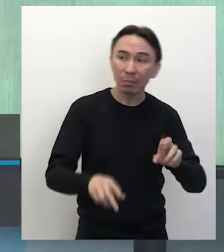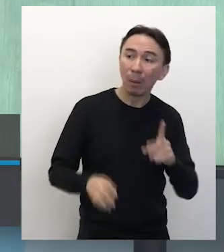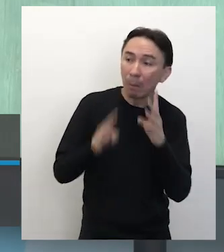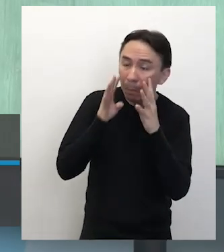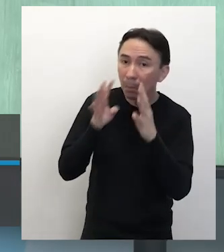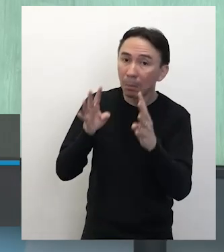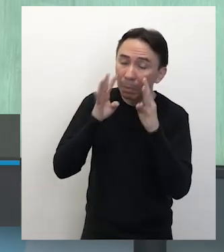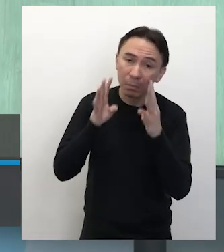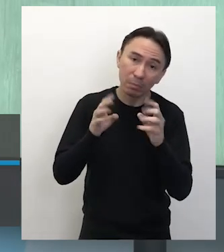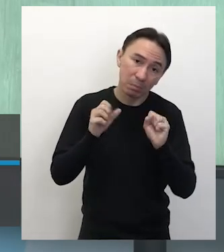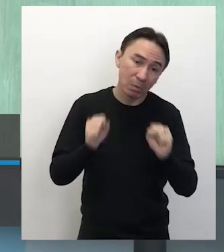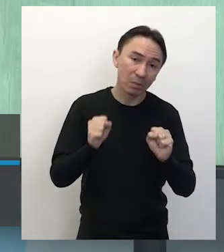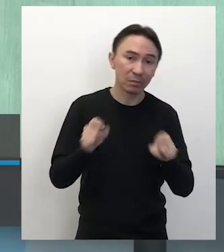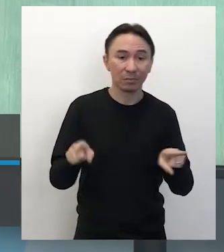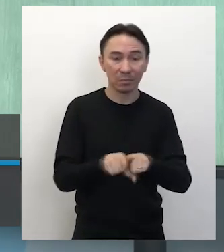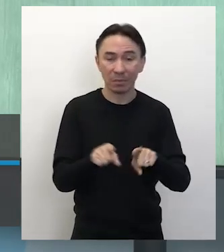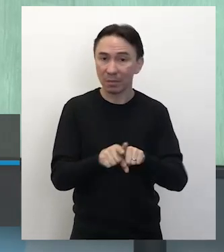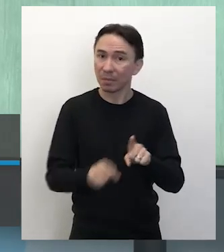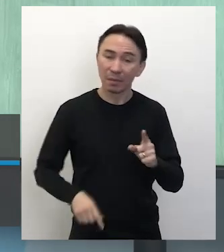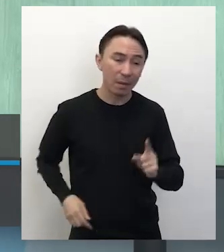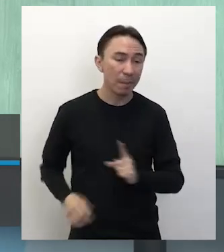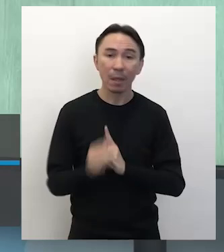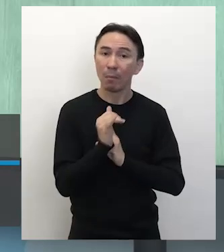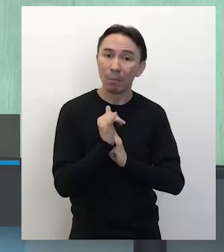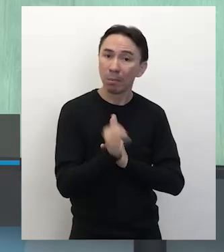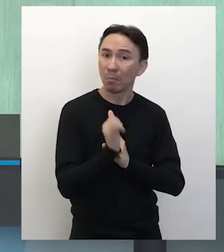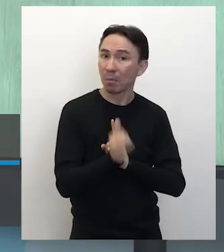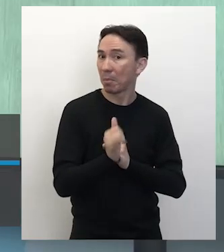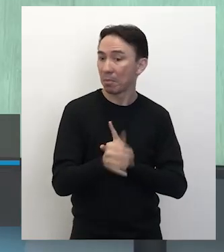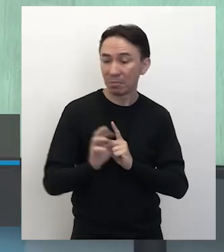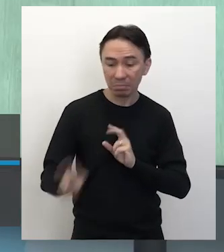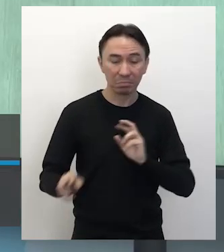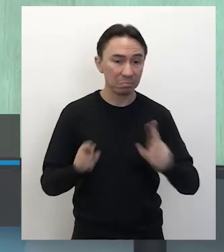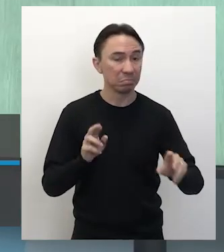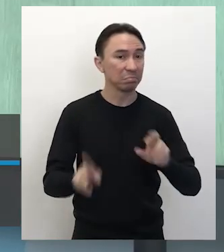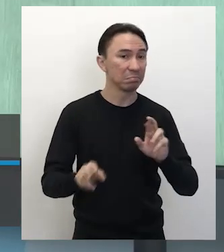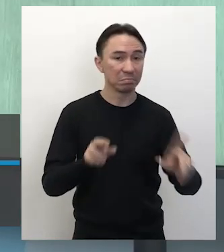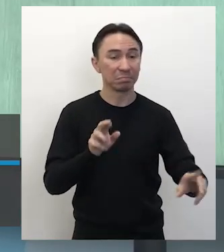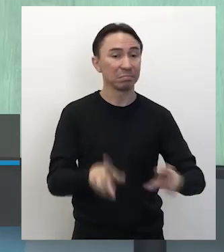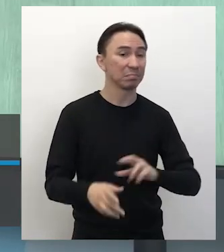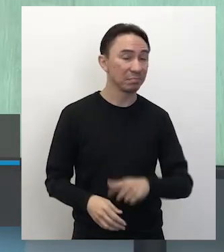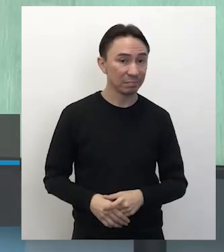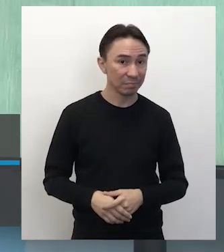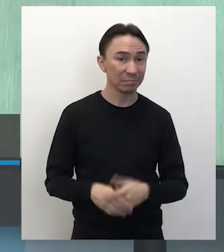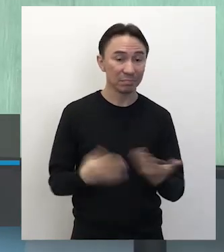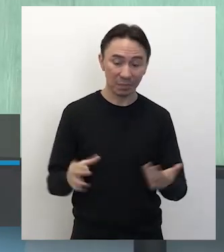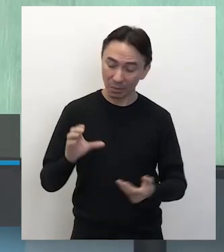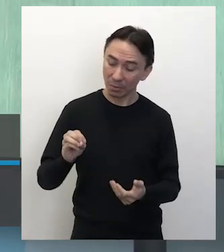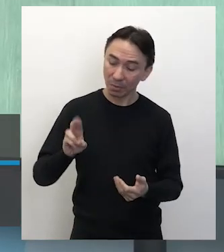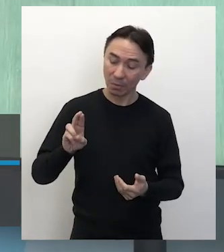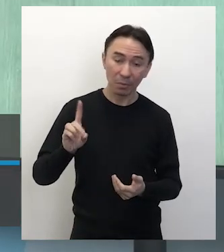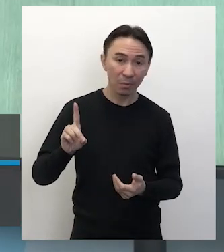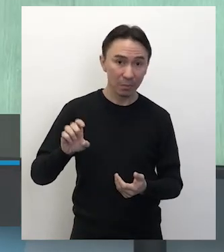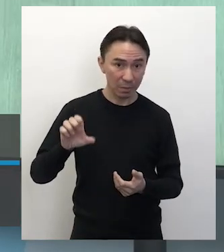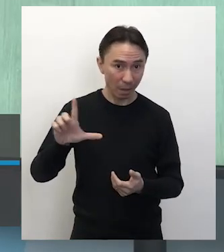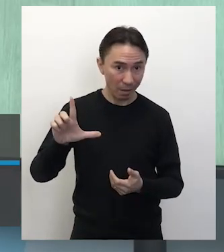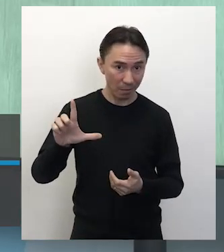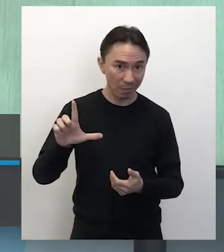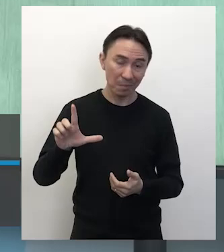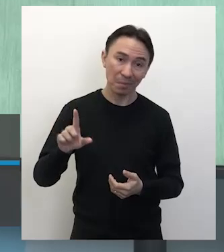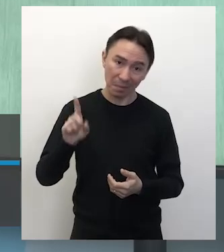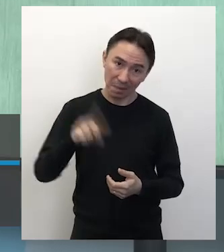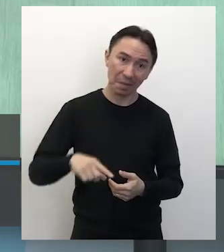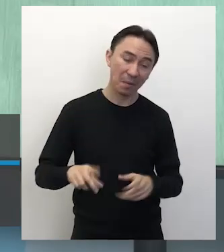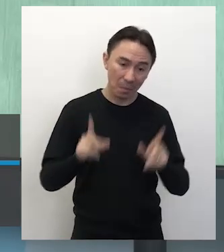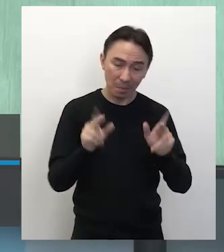é exatamente isso, são histórias, são narrações cantadas e elas estão no formato de poema. E cordel